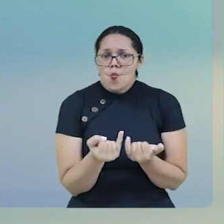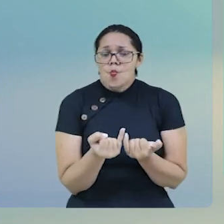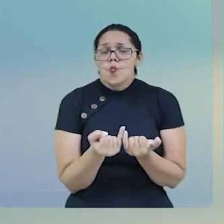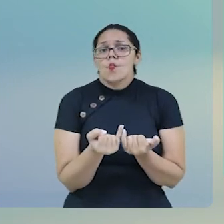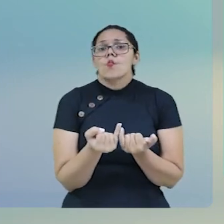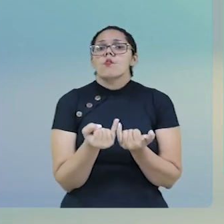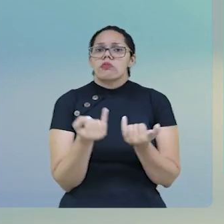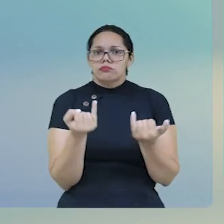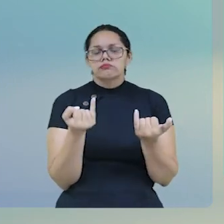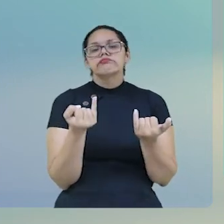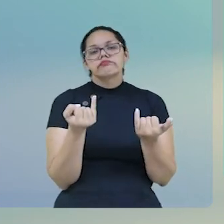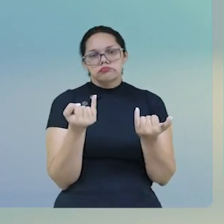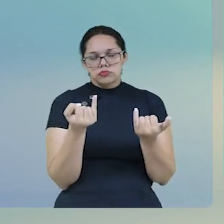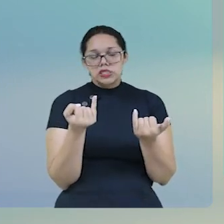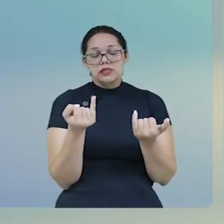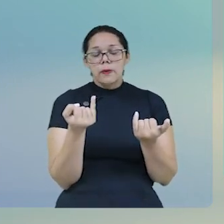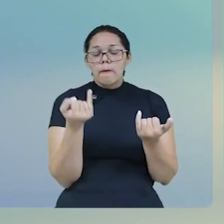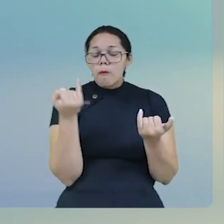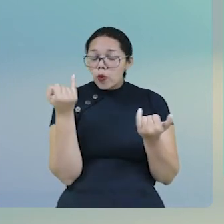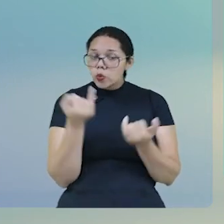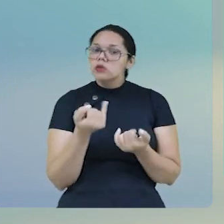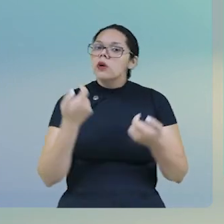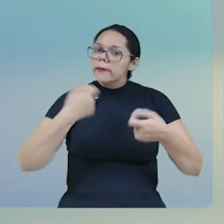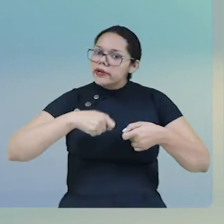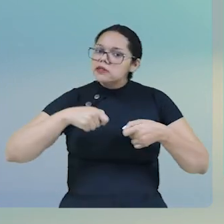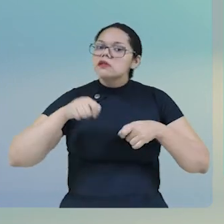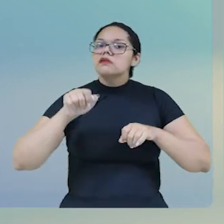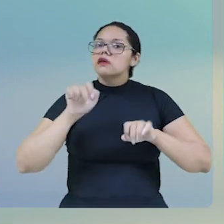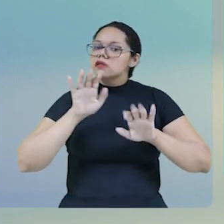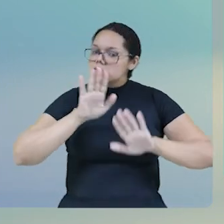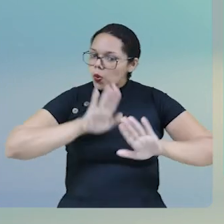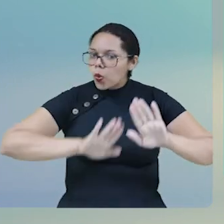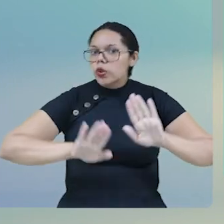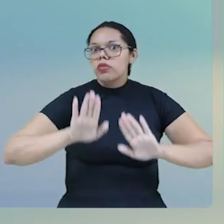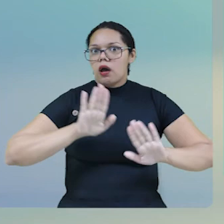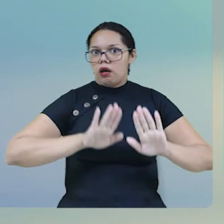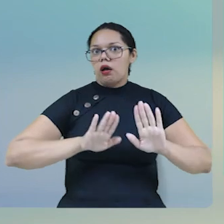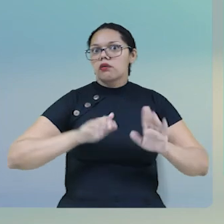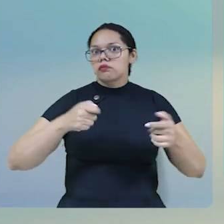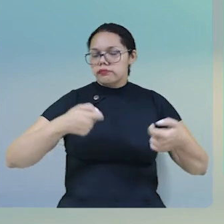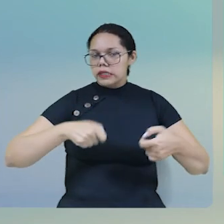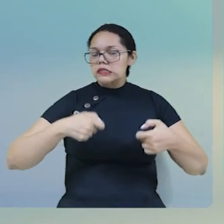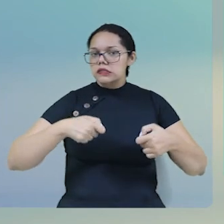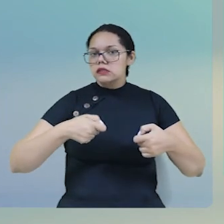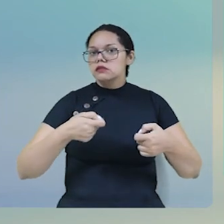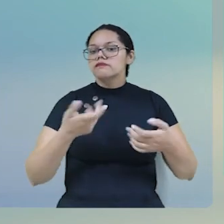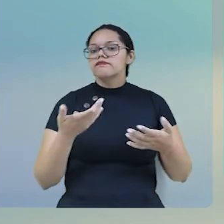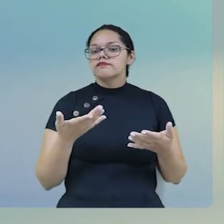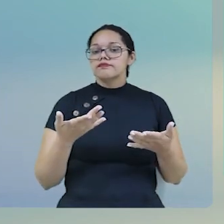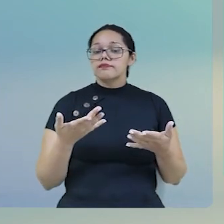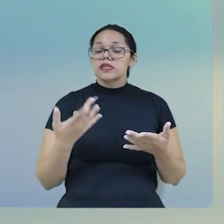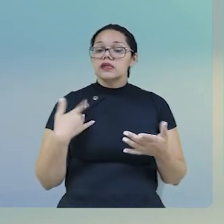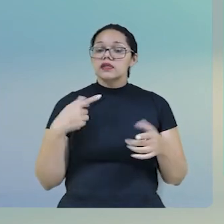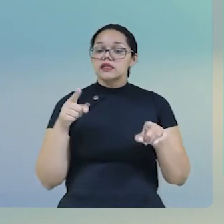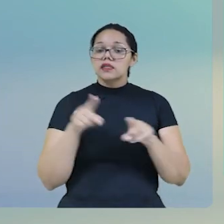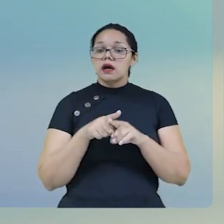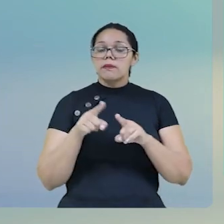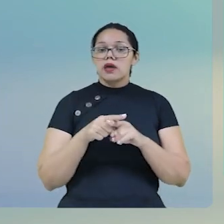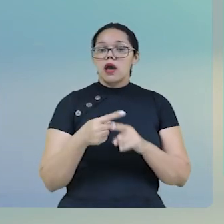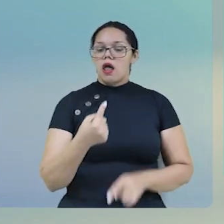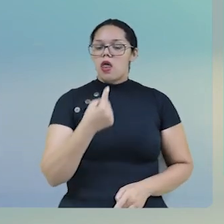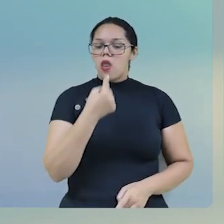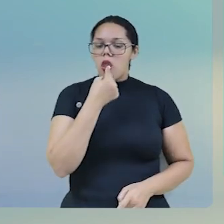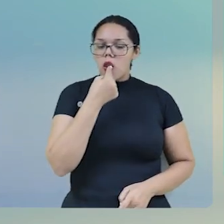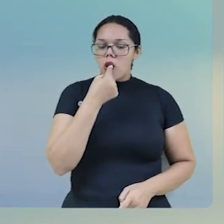desnutrição. Então, temos que ter cuidado com isso, ok? E a bulimia nada mais é do que